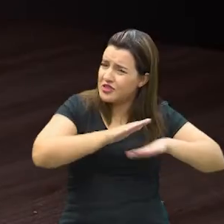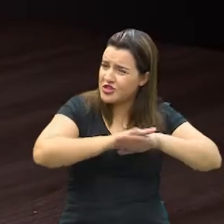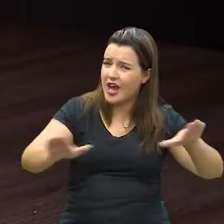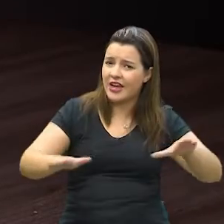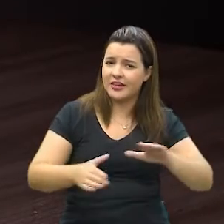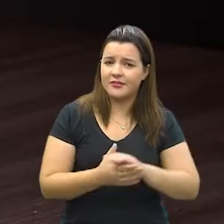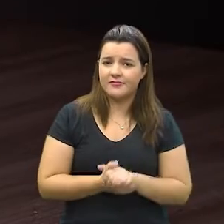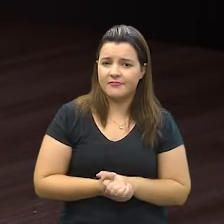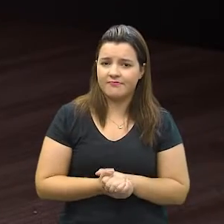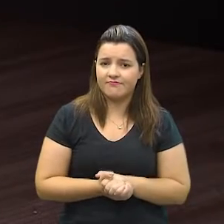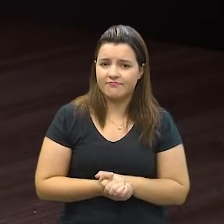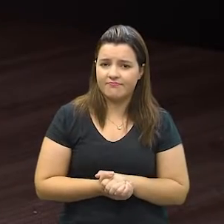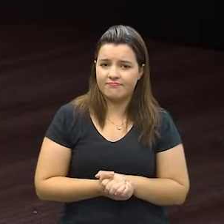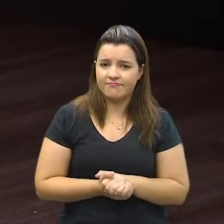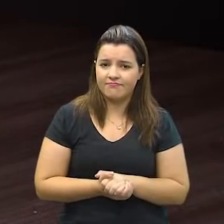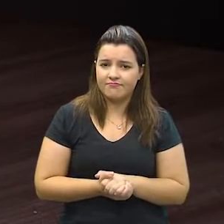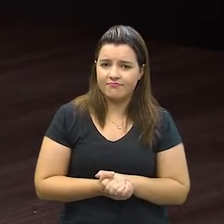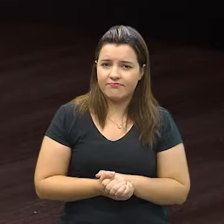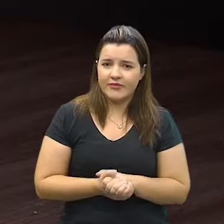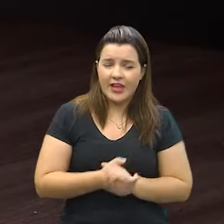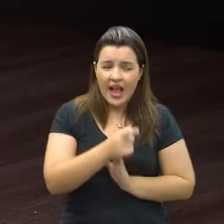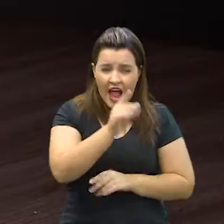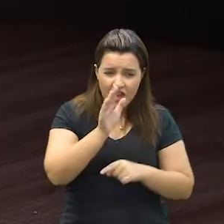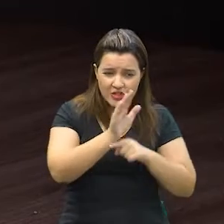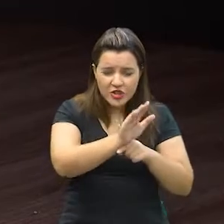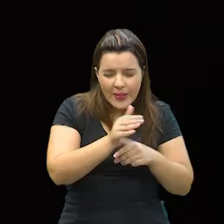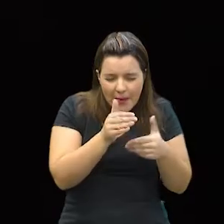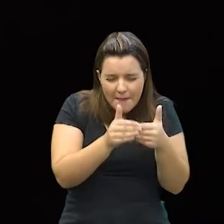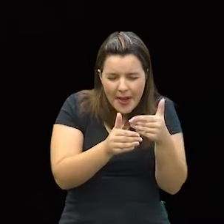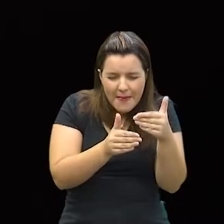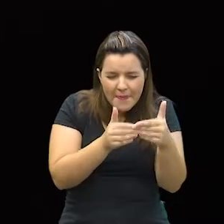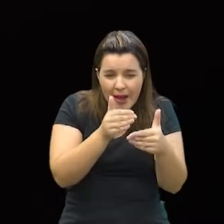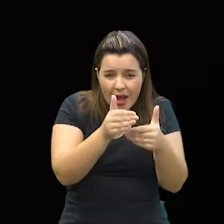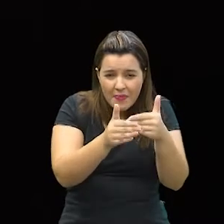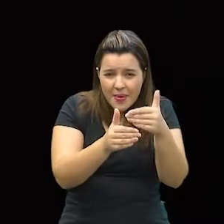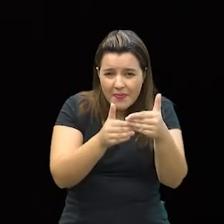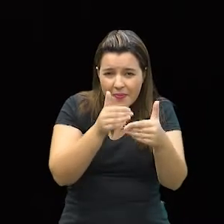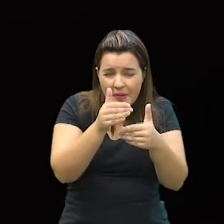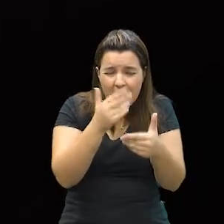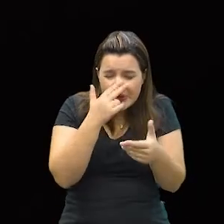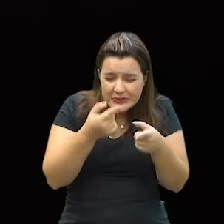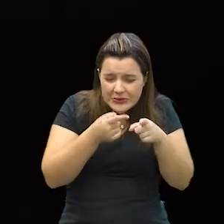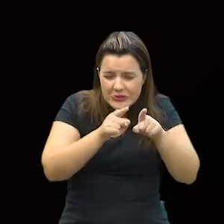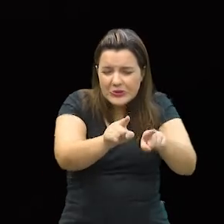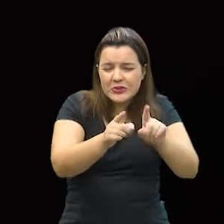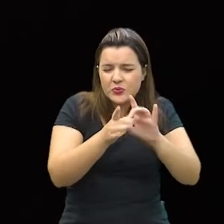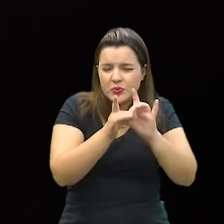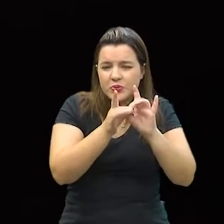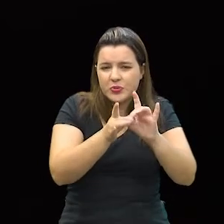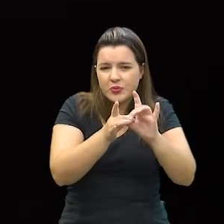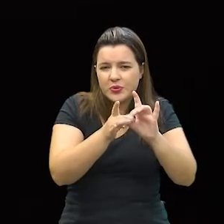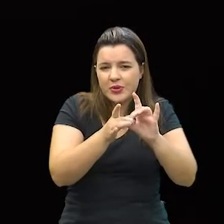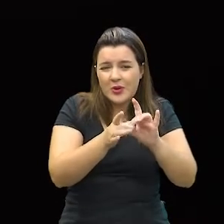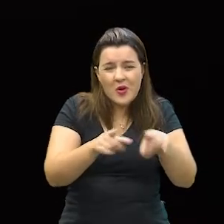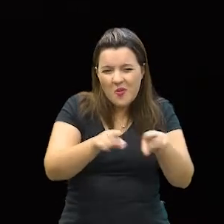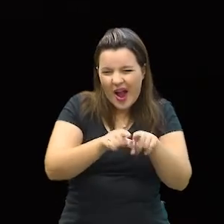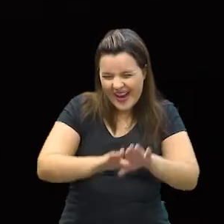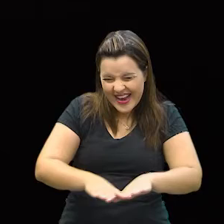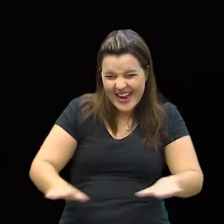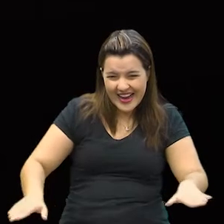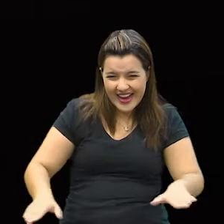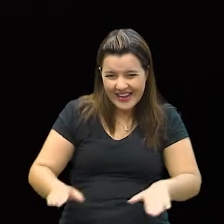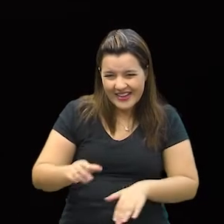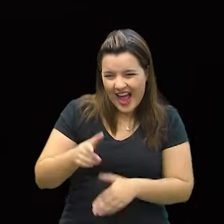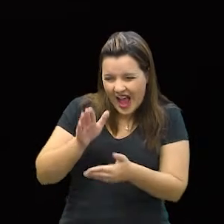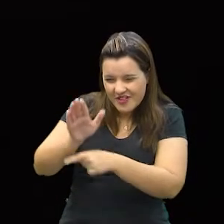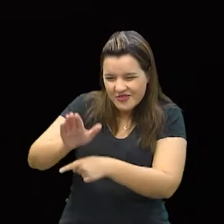fala pegar esse cliente na mão, é mesmo que dar os primeiros passos caminhando ali de mãos dadas para que, como se fizesse com uma